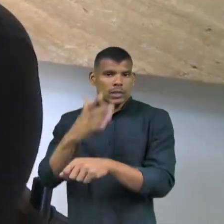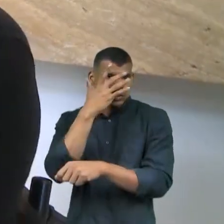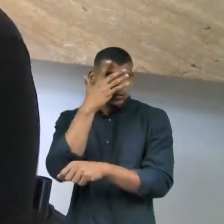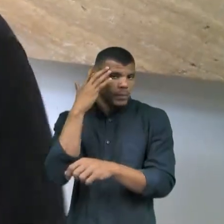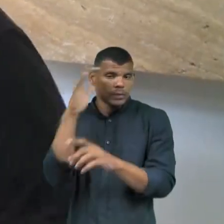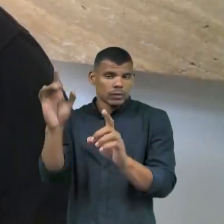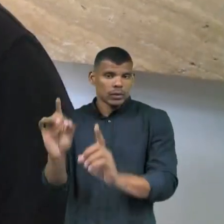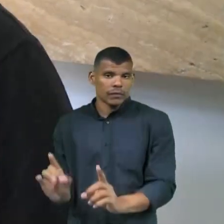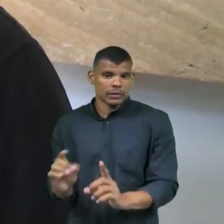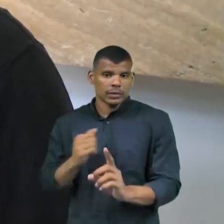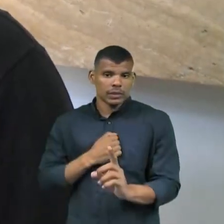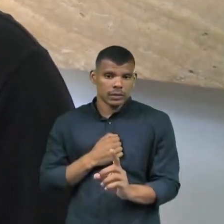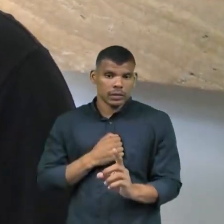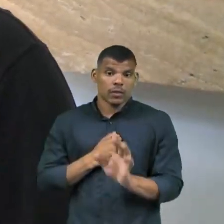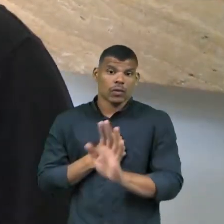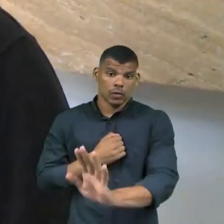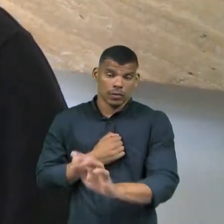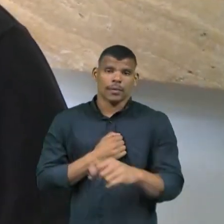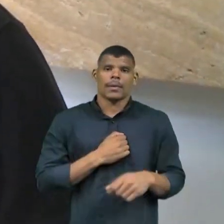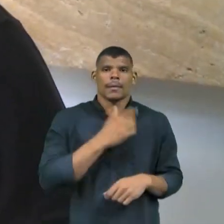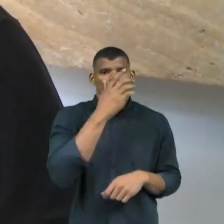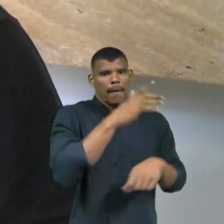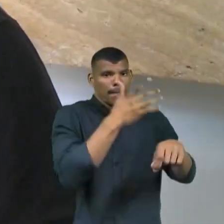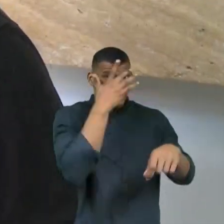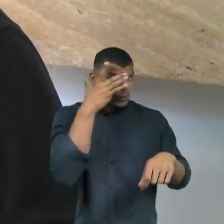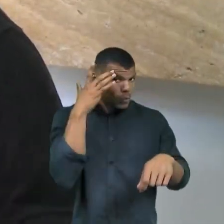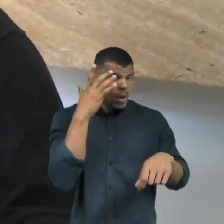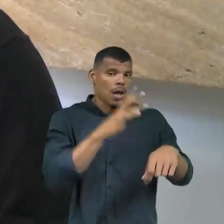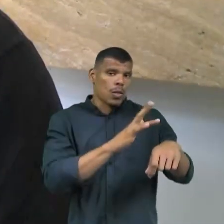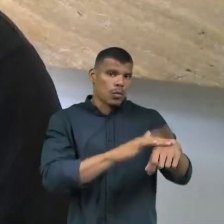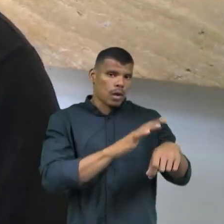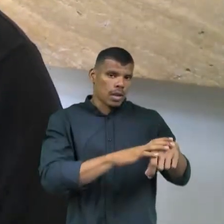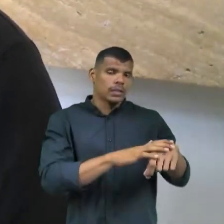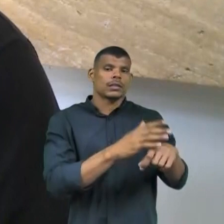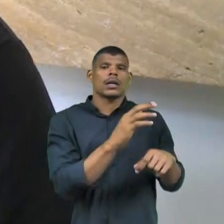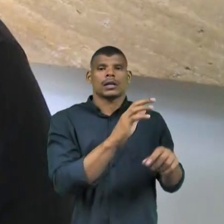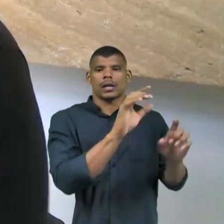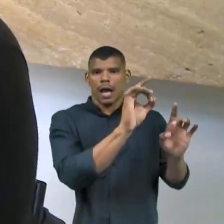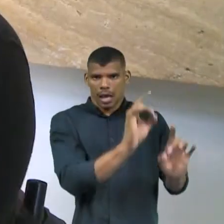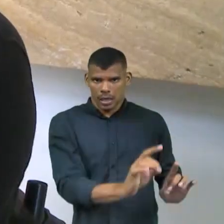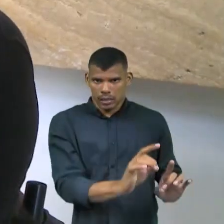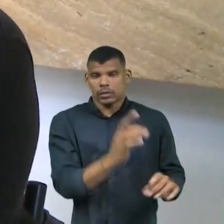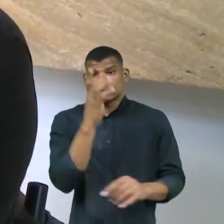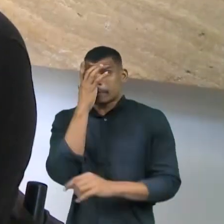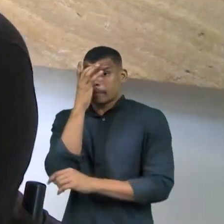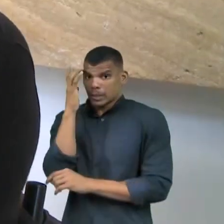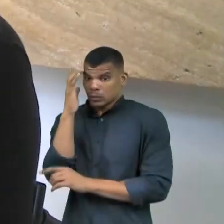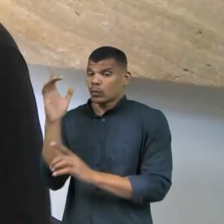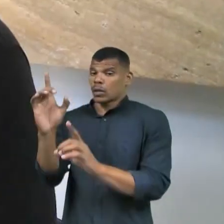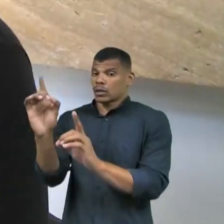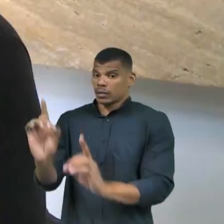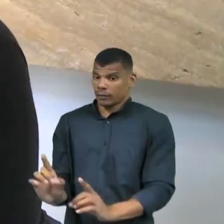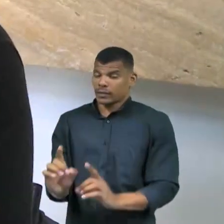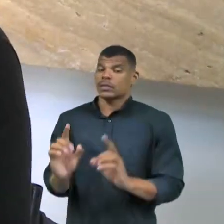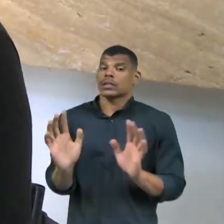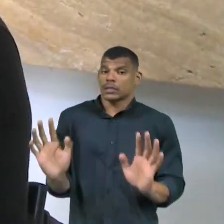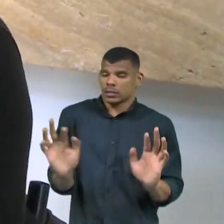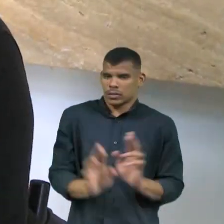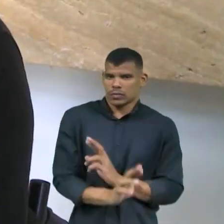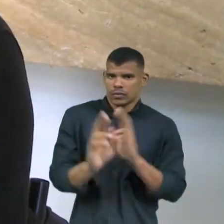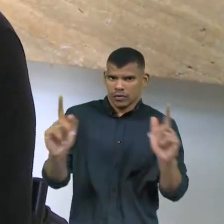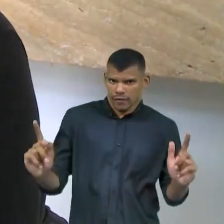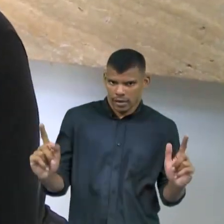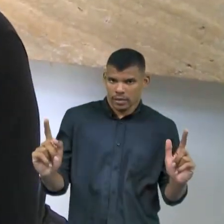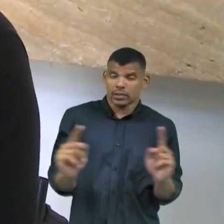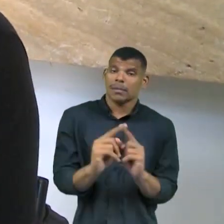não necessariamente são pessoas com deficiência, mas algumas delas, em função da doença, elas adquirem, elas têm também uma deficiência.